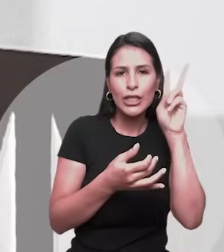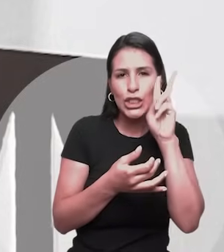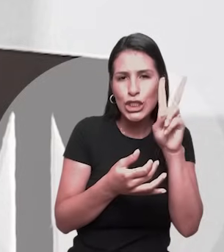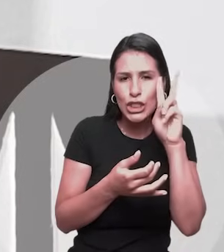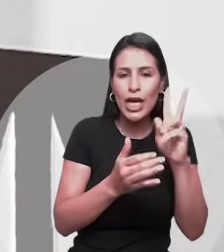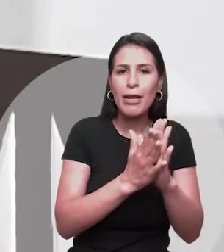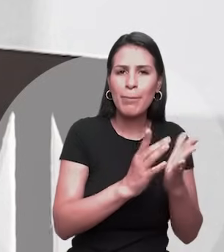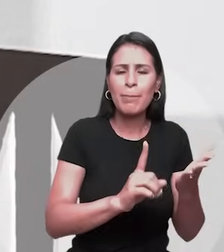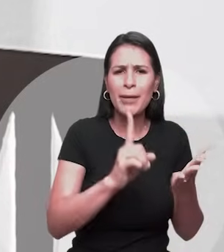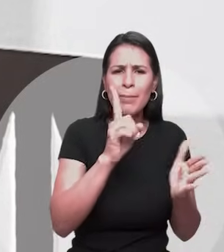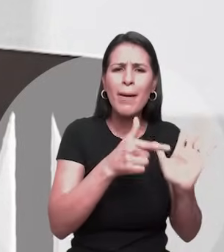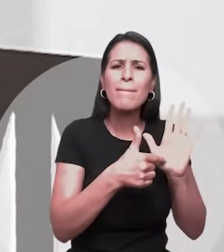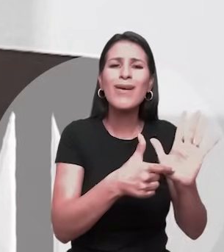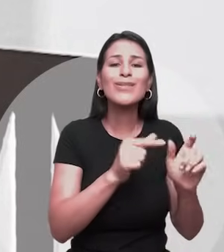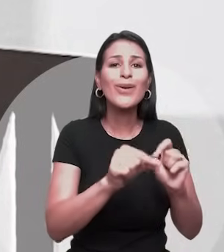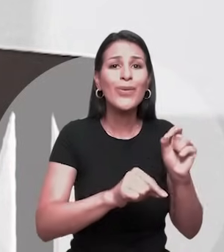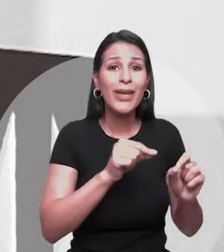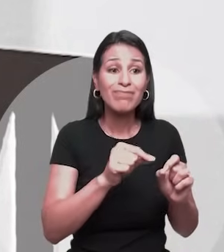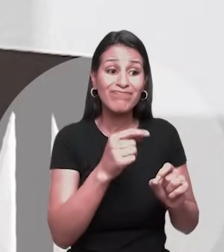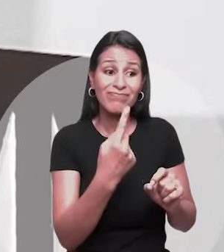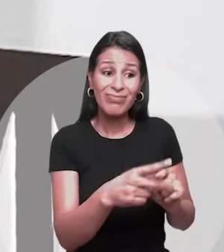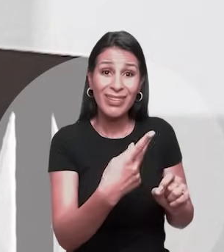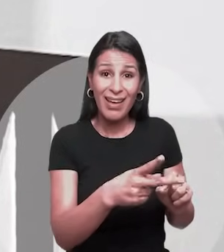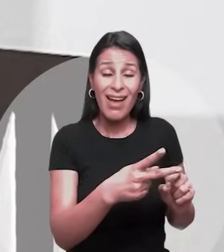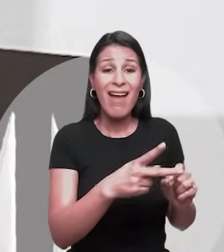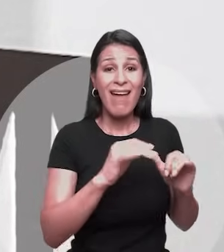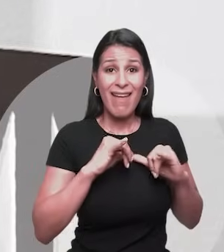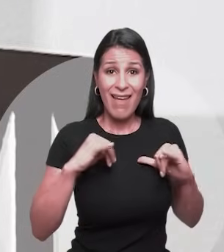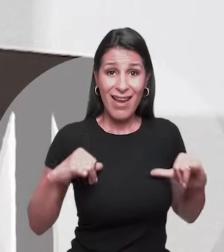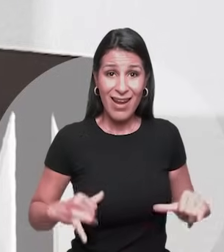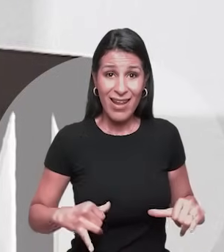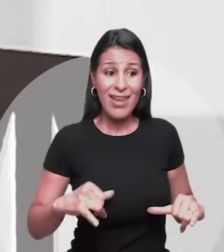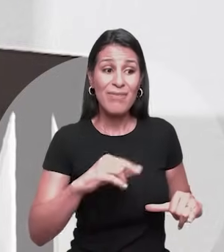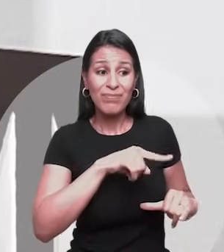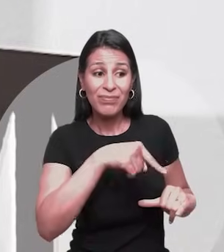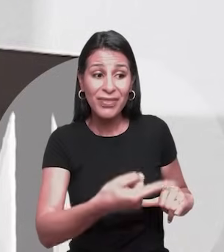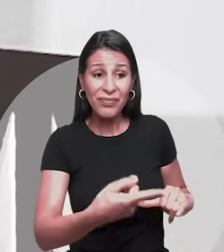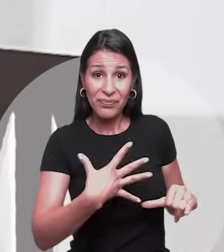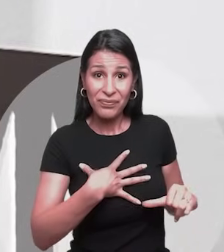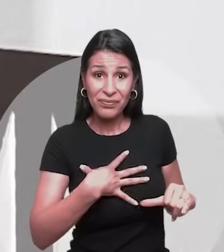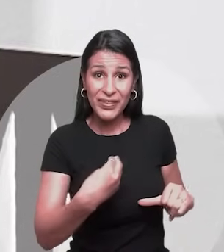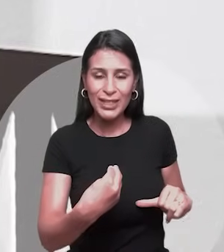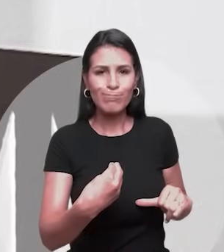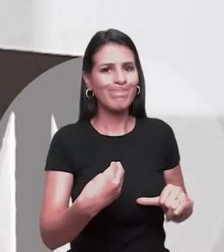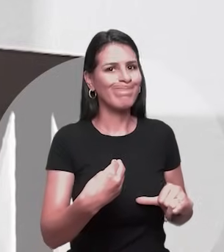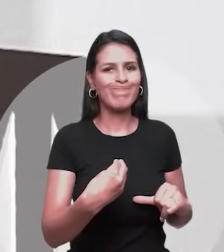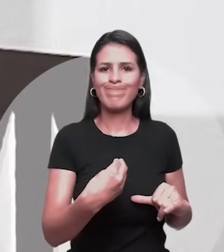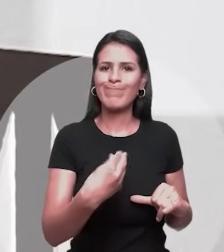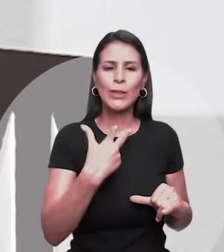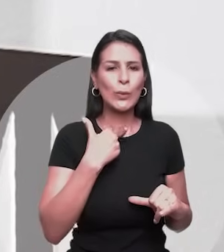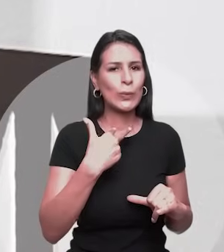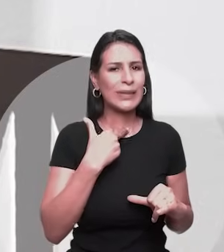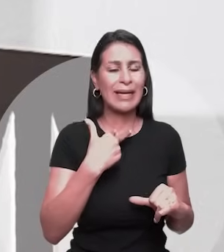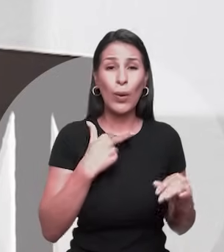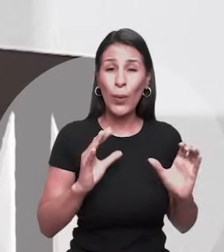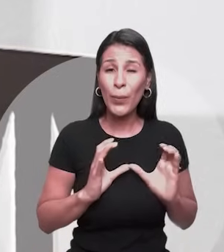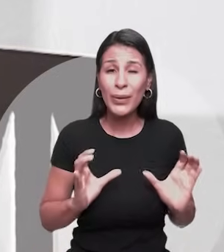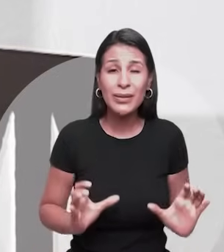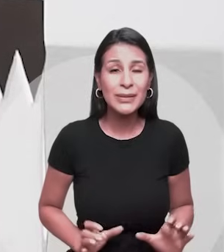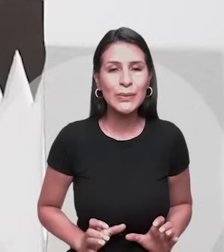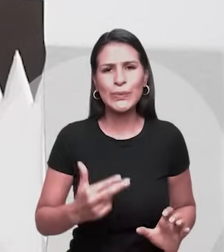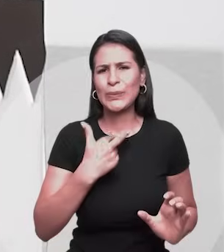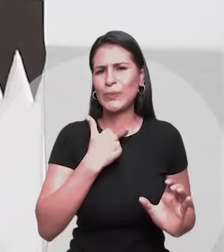ouvimos nos lembra que as atitudes dos filhos de Eli dificultavam a continuidade do